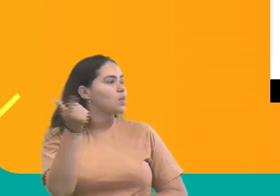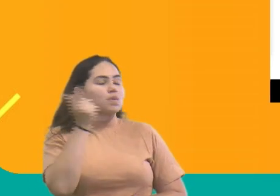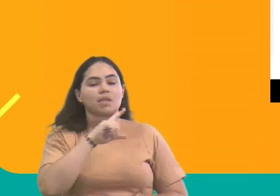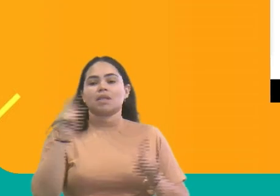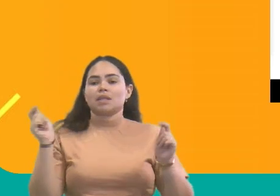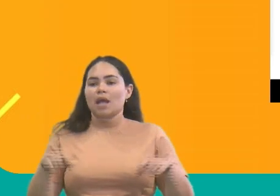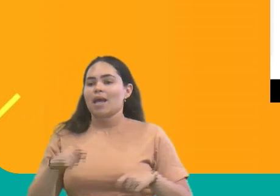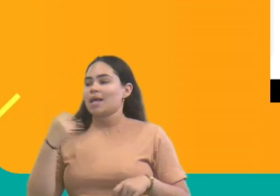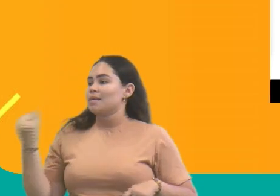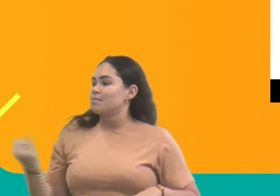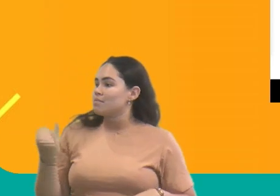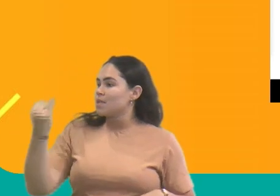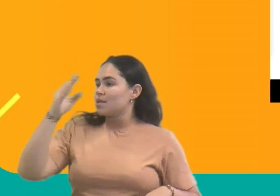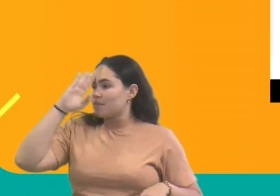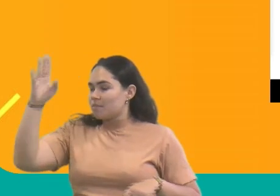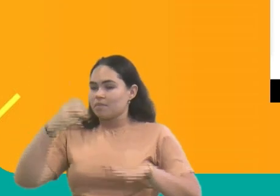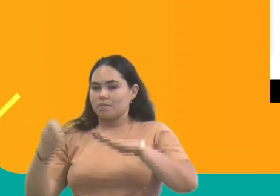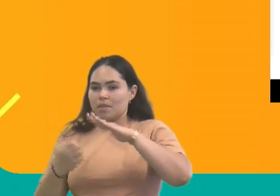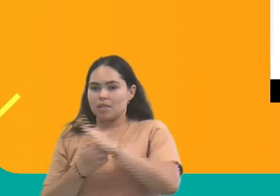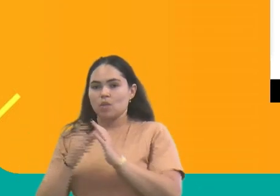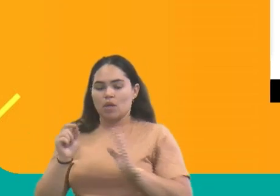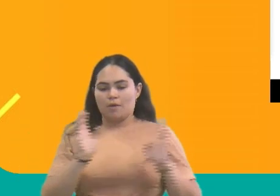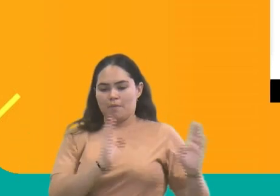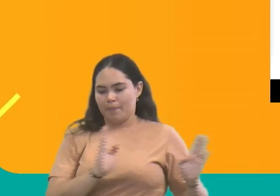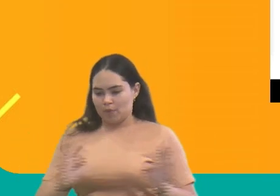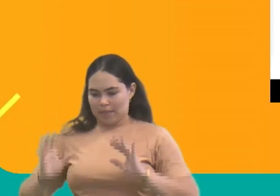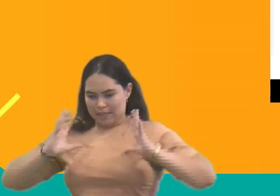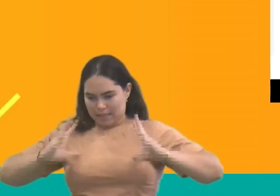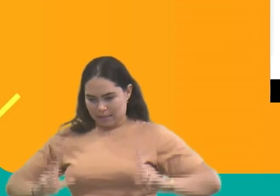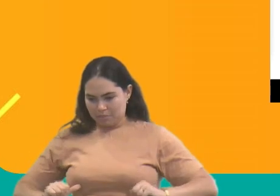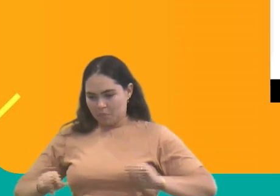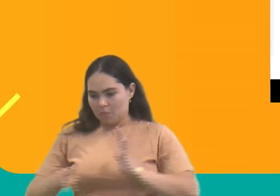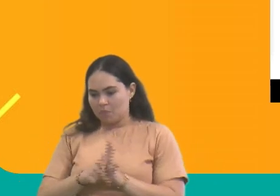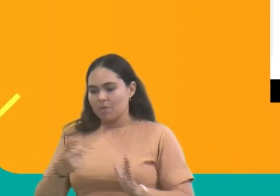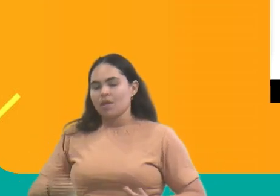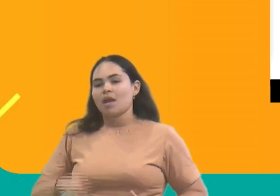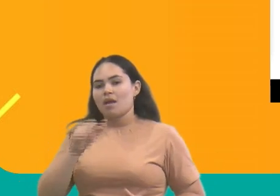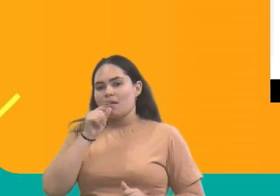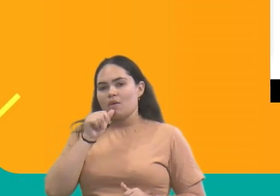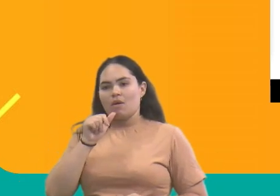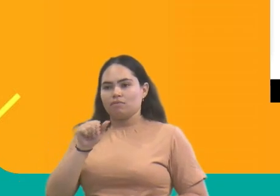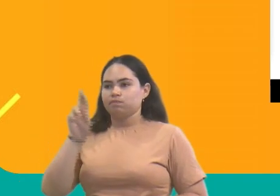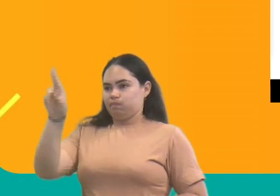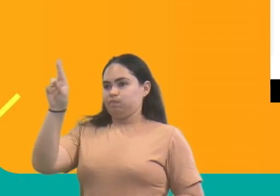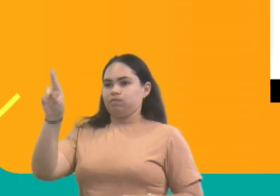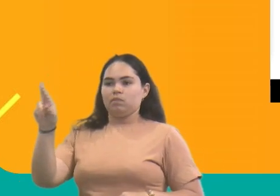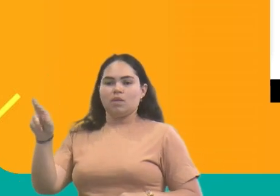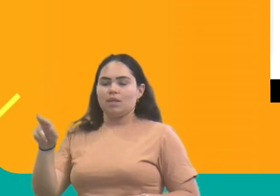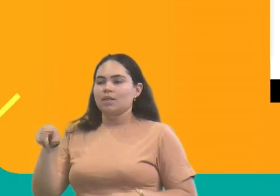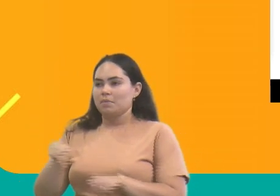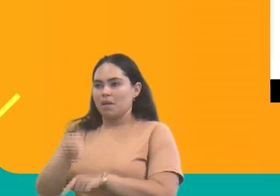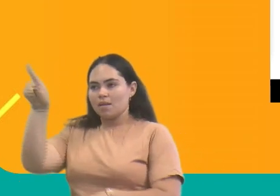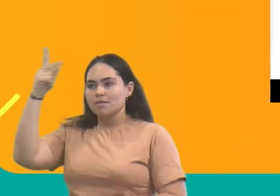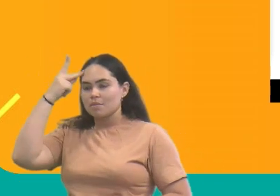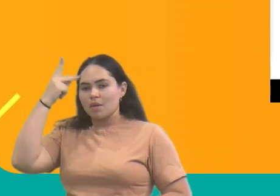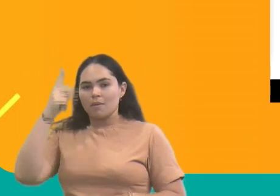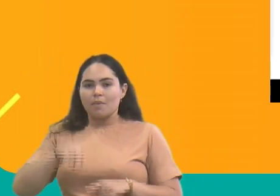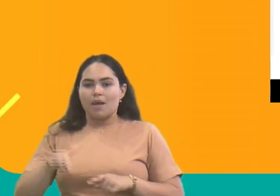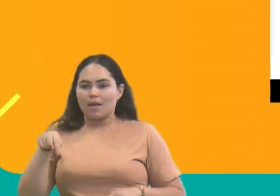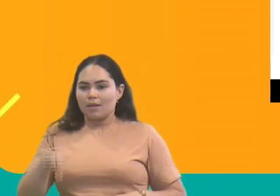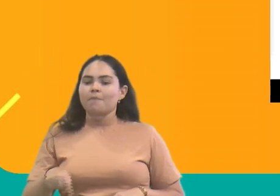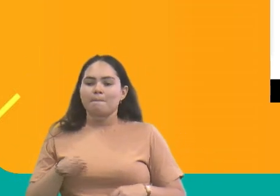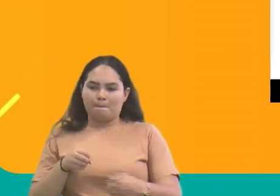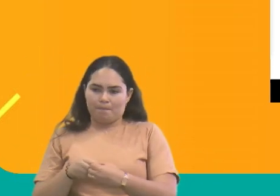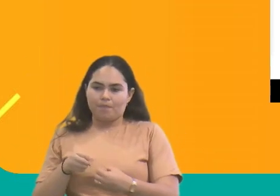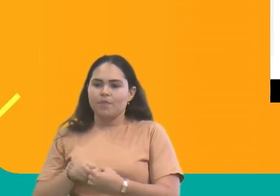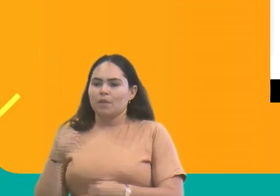a principal empresa que faz o processo de tratamento de água no país. Ela é referência para o país inteiro, que é de São Paulo, mas a nossa é muito próxima